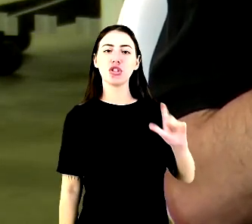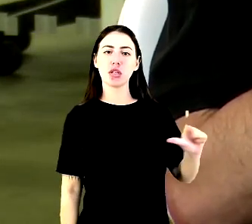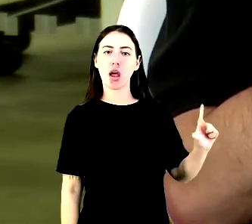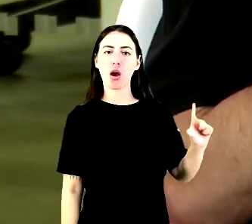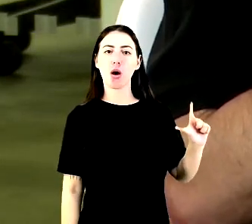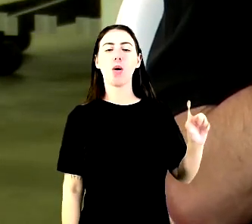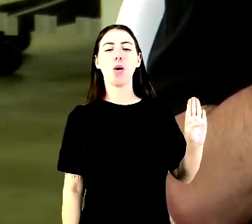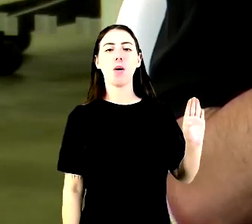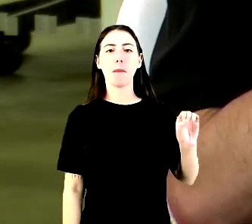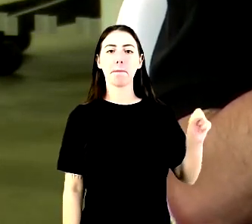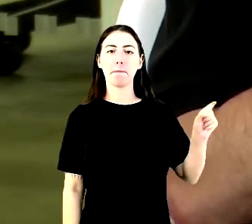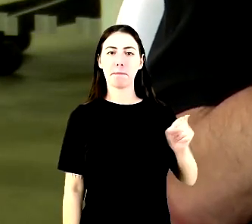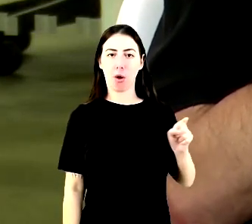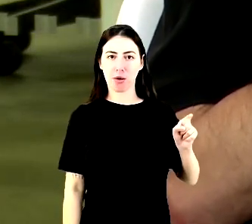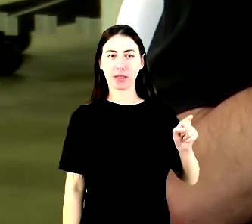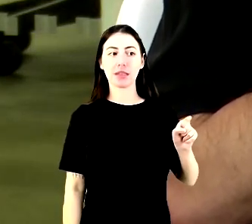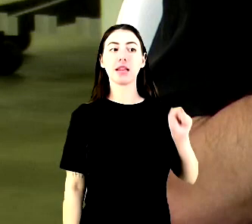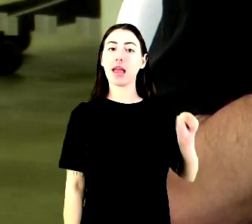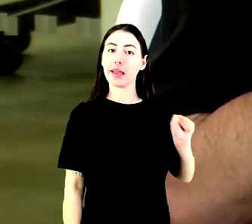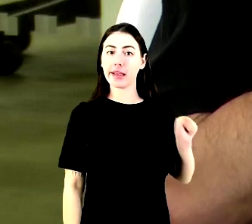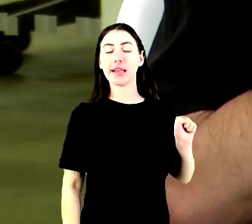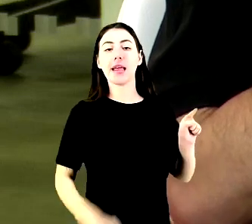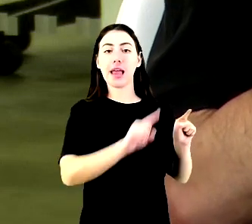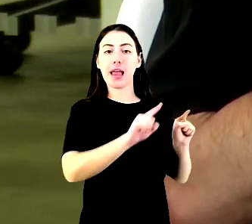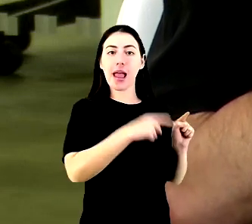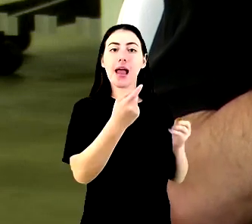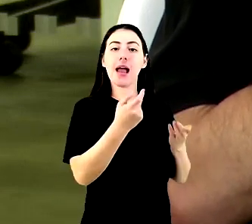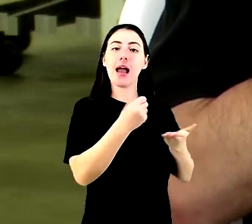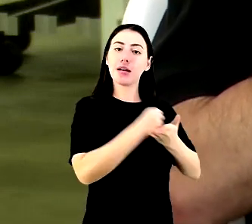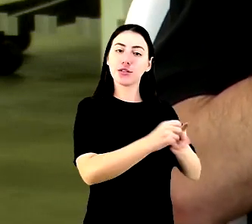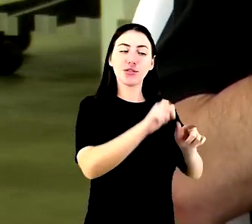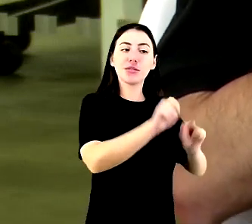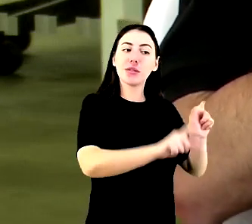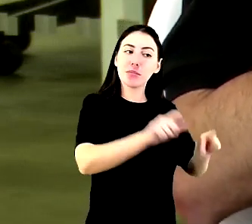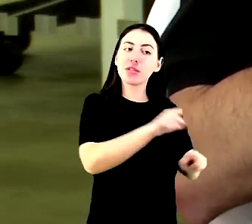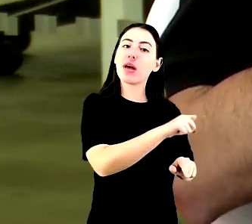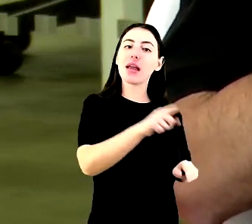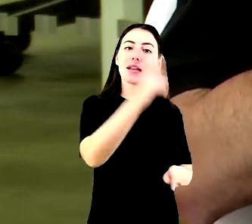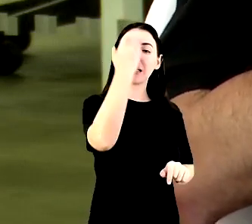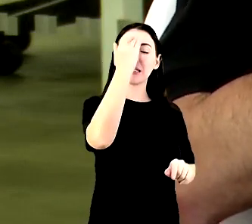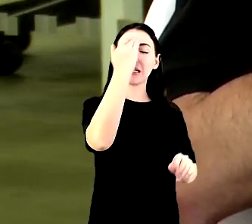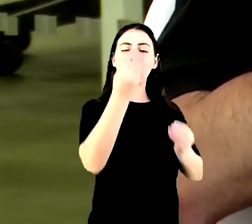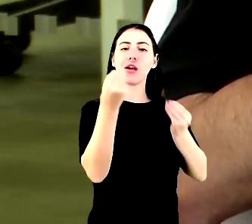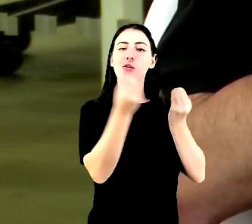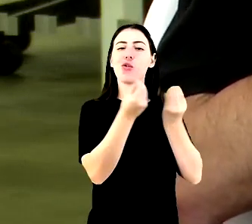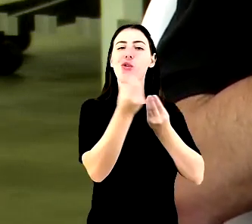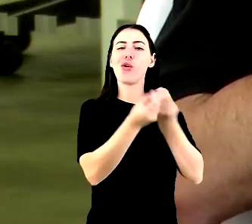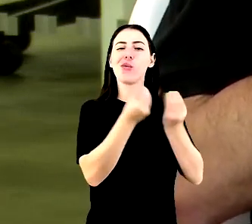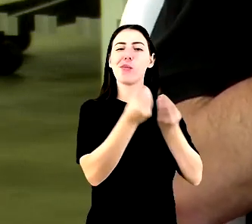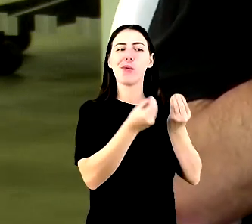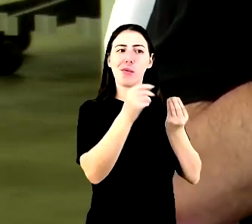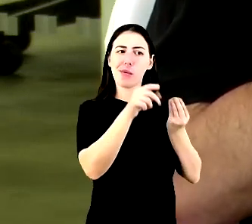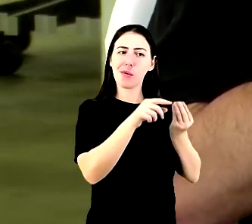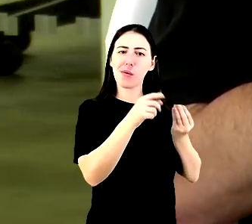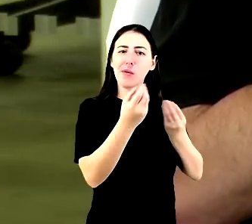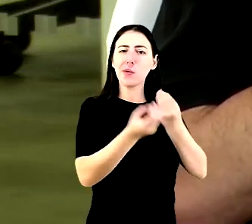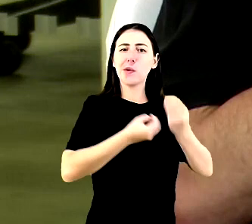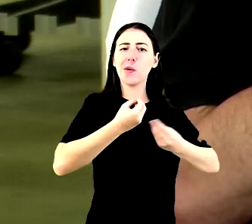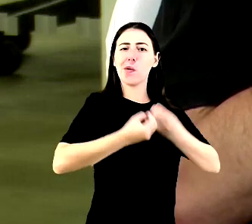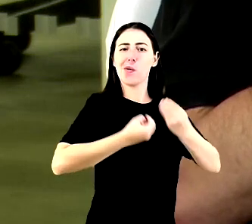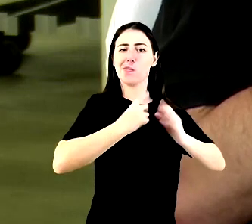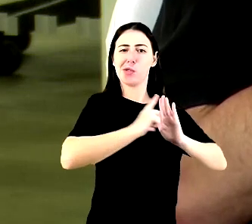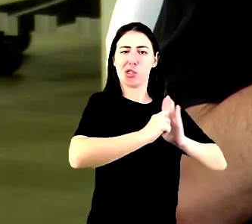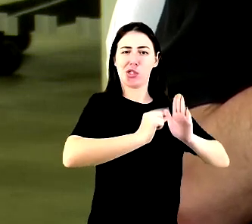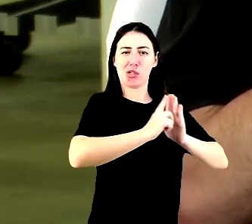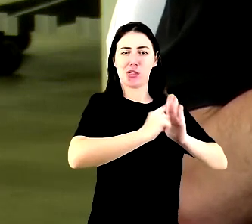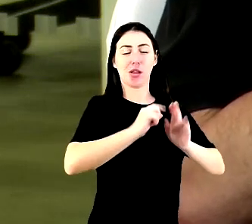digital, entendessem que era um processo mais fluido. Então, é essa facilidade que a tecnologia traz, essa